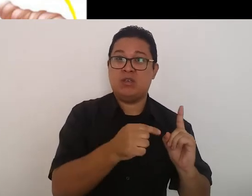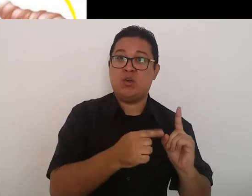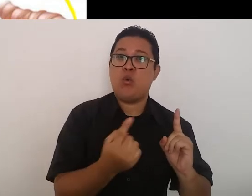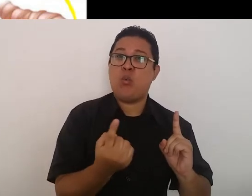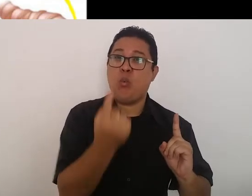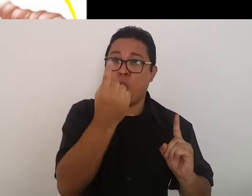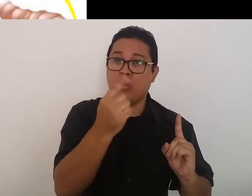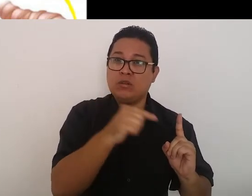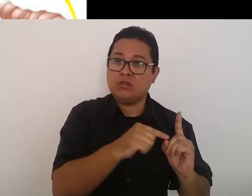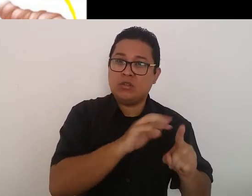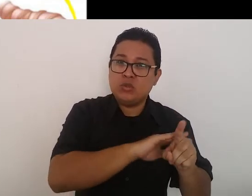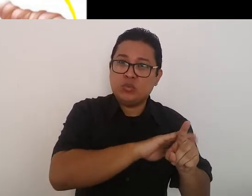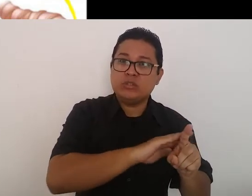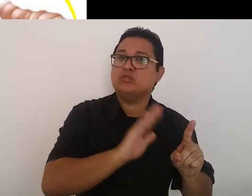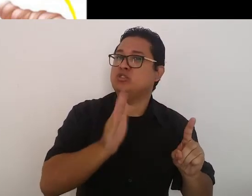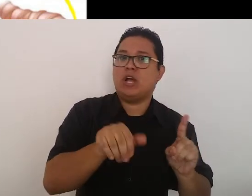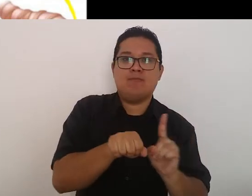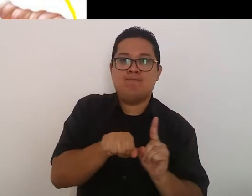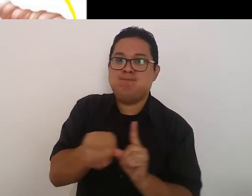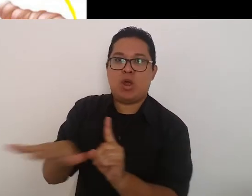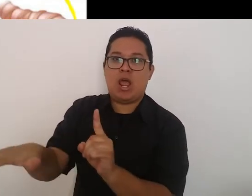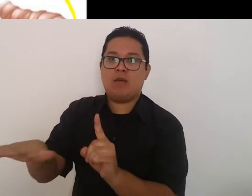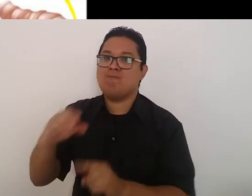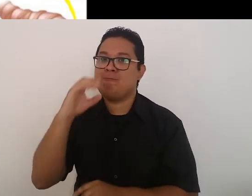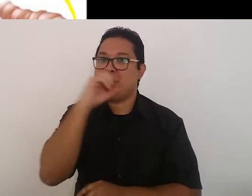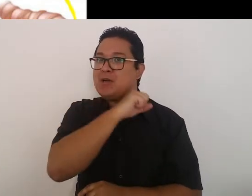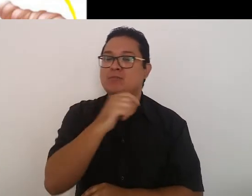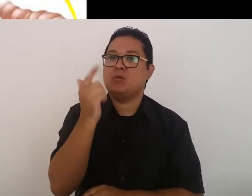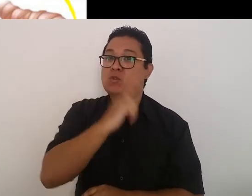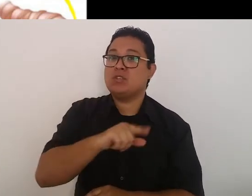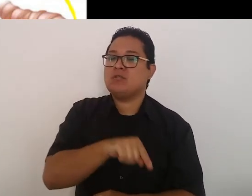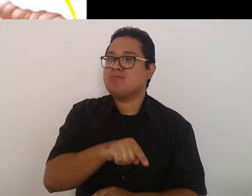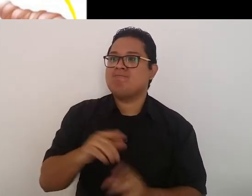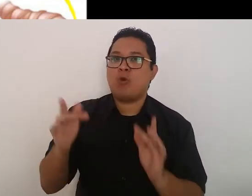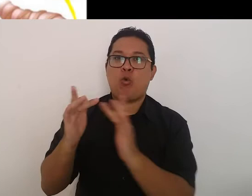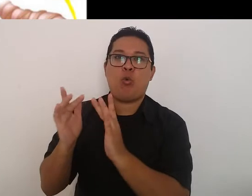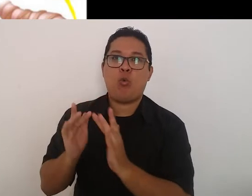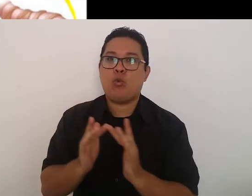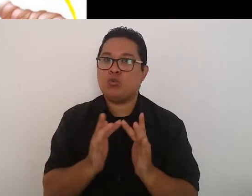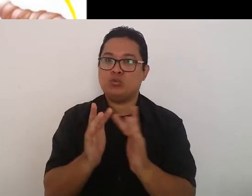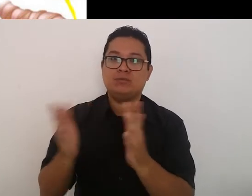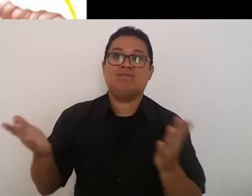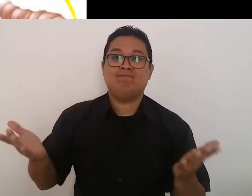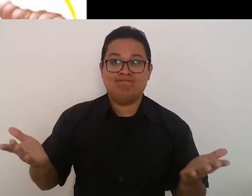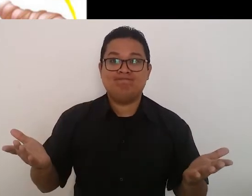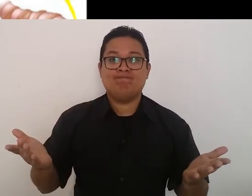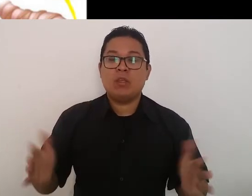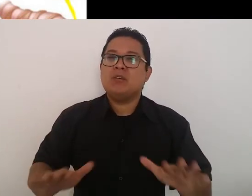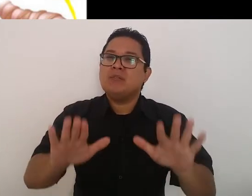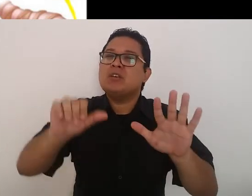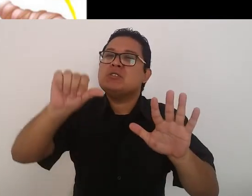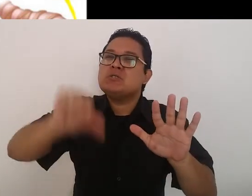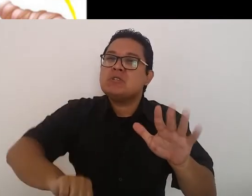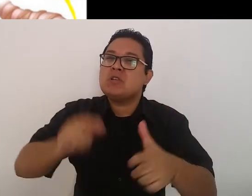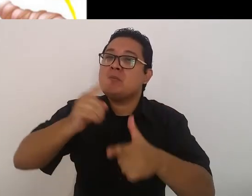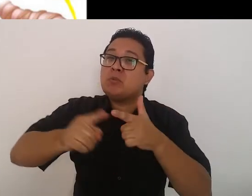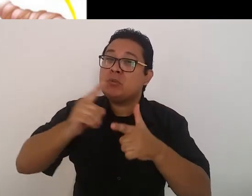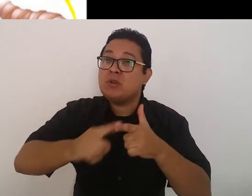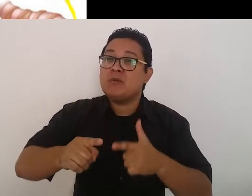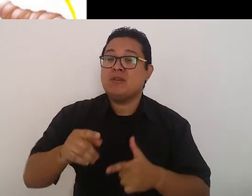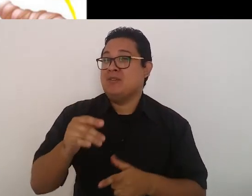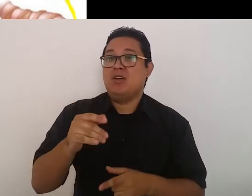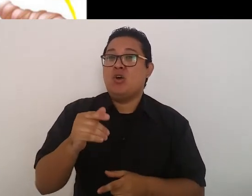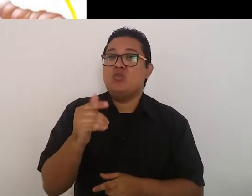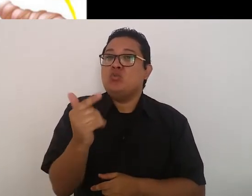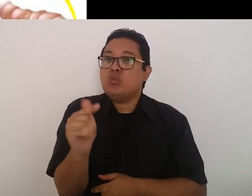brasileiros. Essas pessoas não vão ter assistência hospitalar, nem se for no privado, nem no